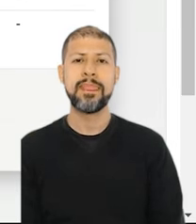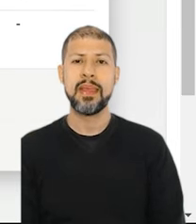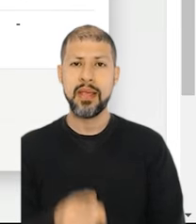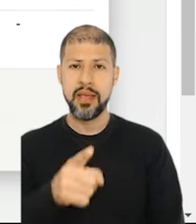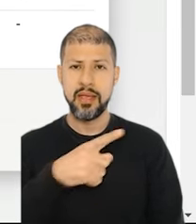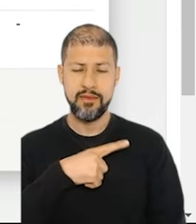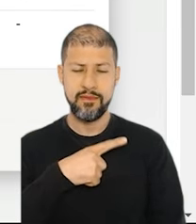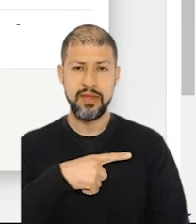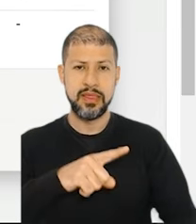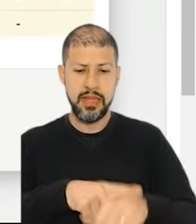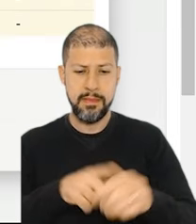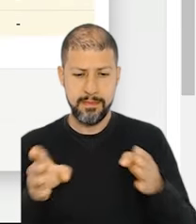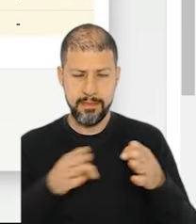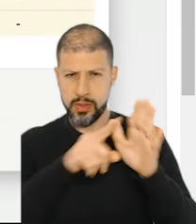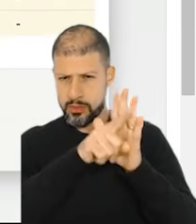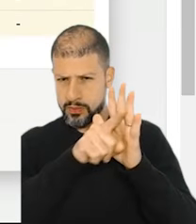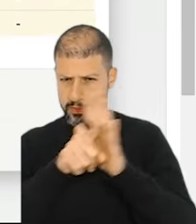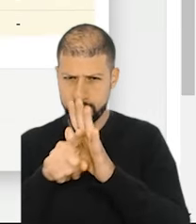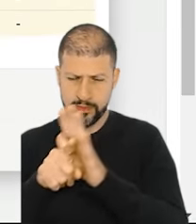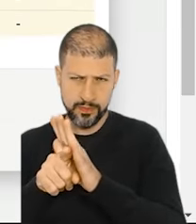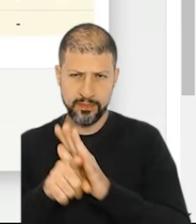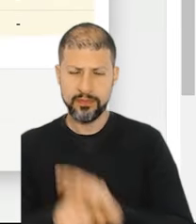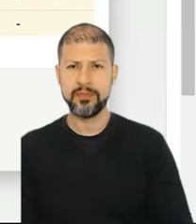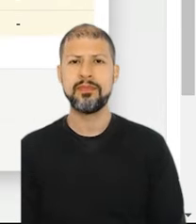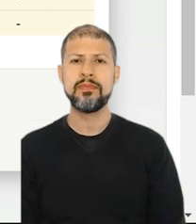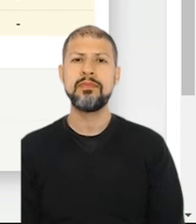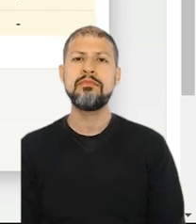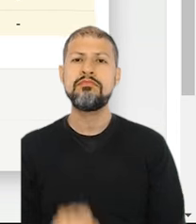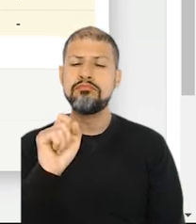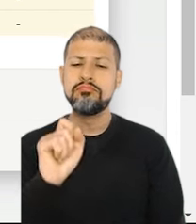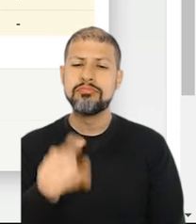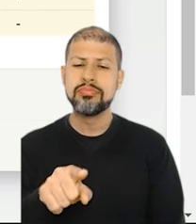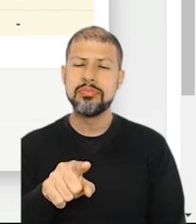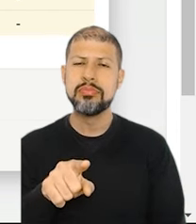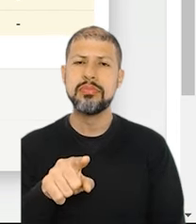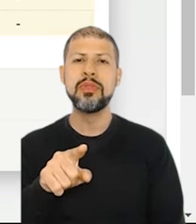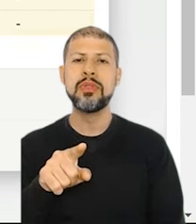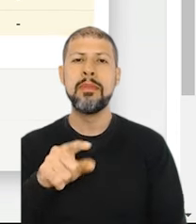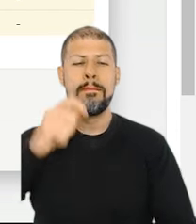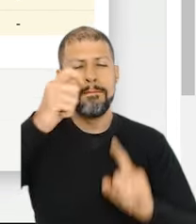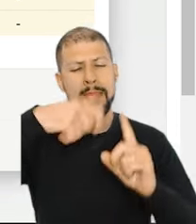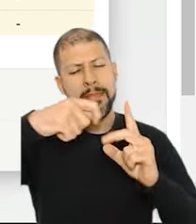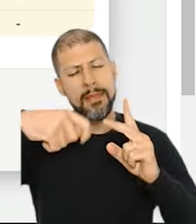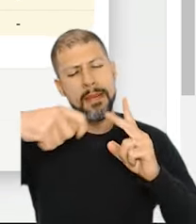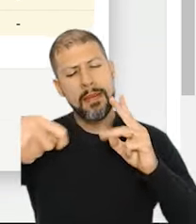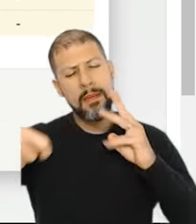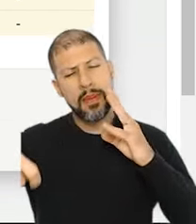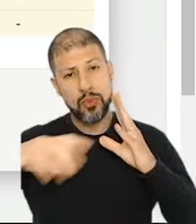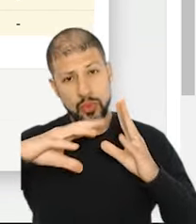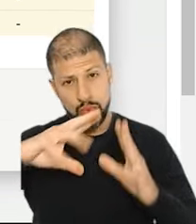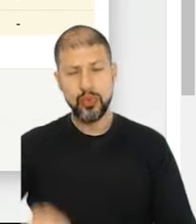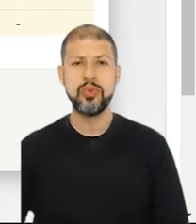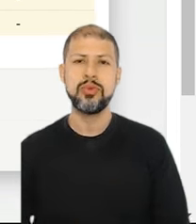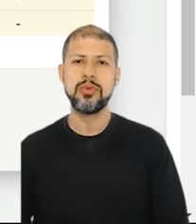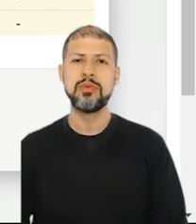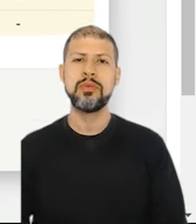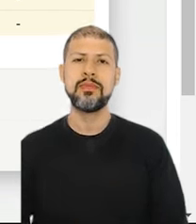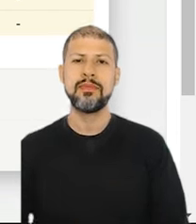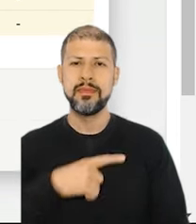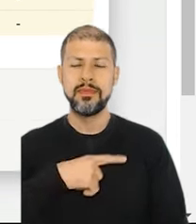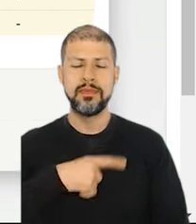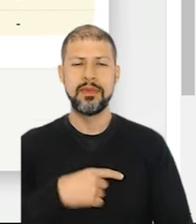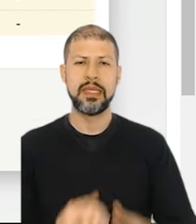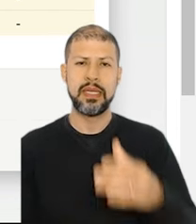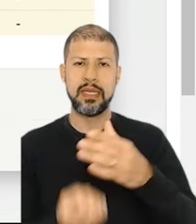de clico em todos os meses aqui nessa aba sim apurar e gerar a das